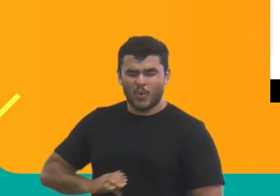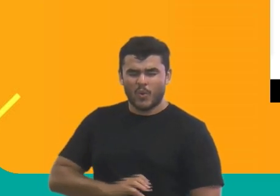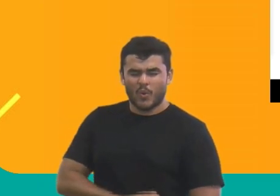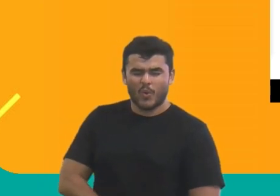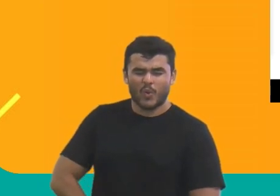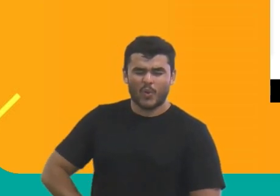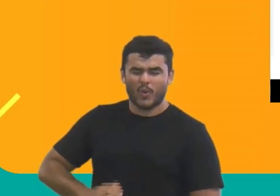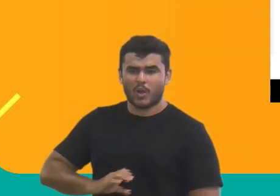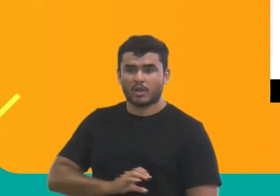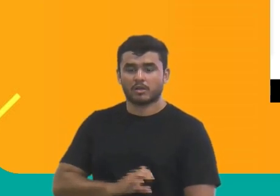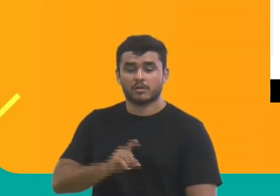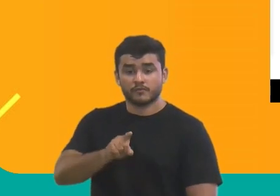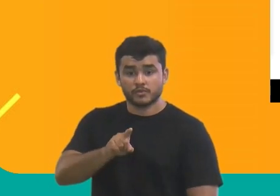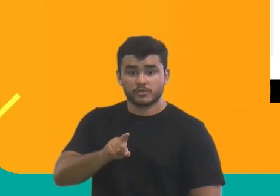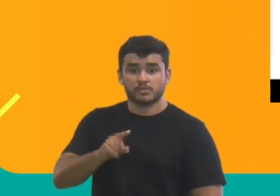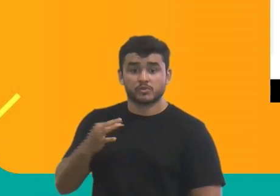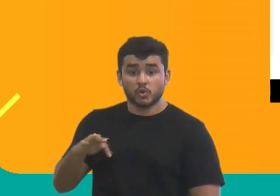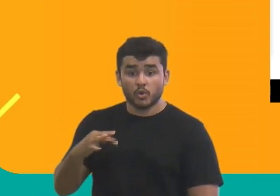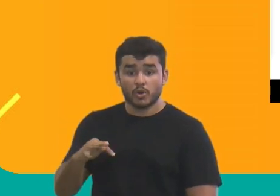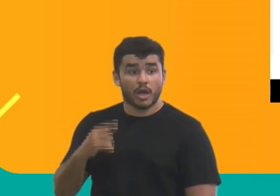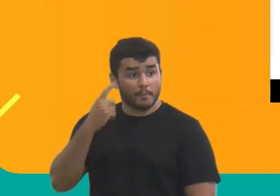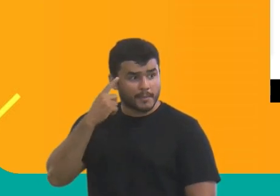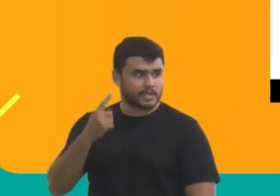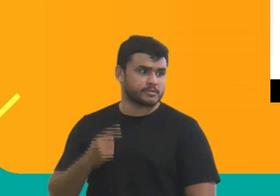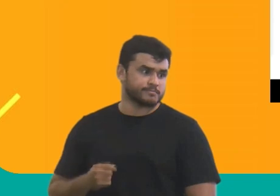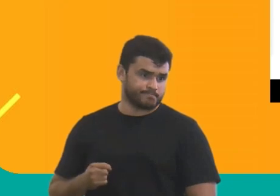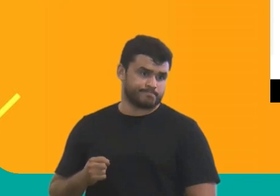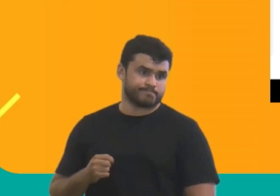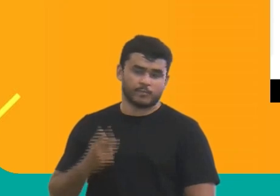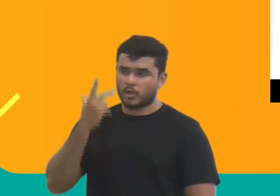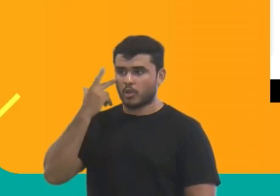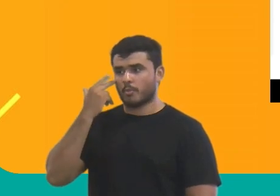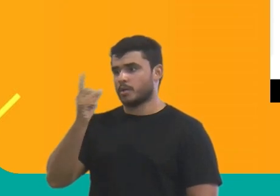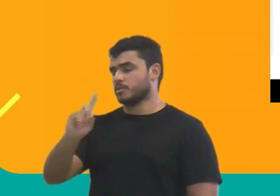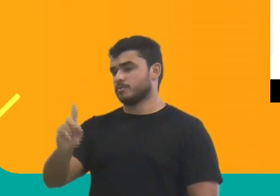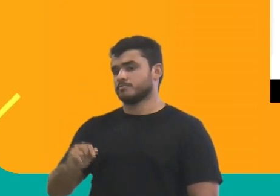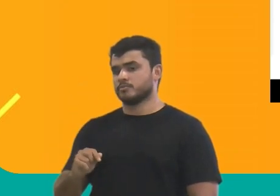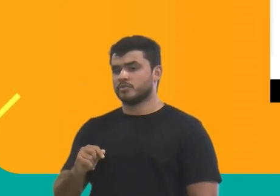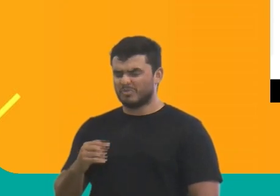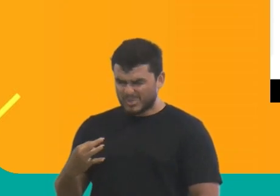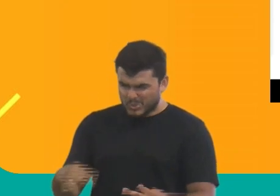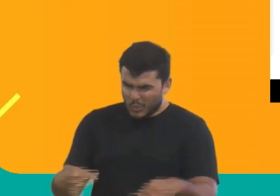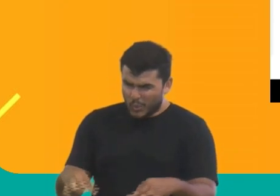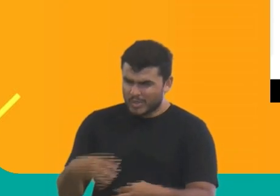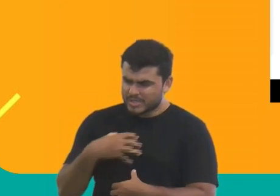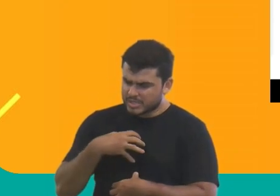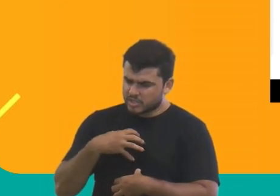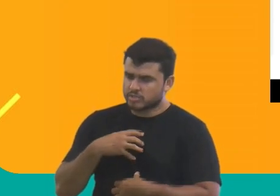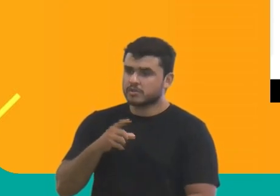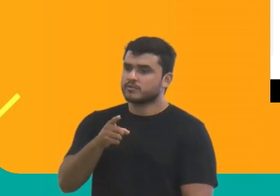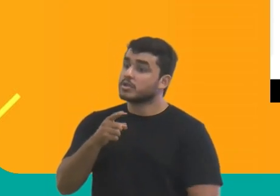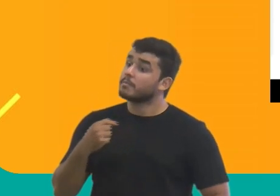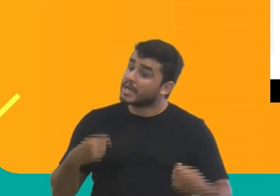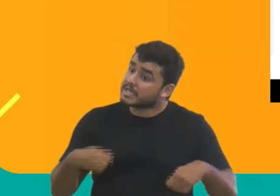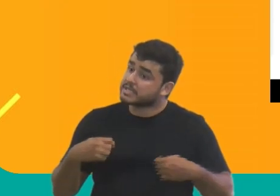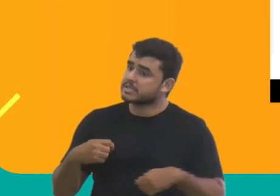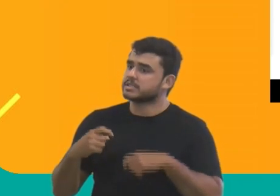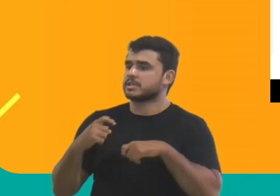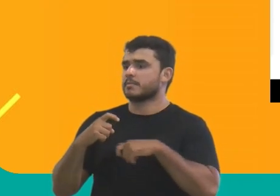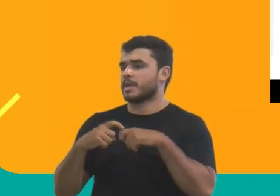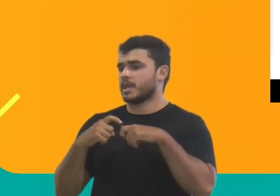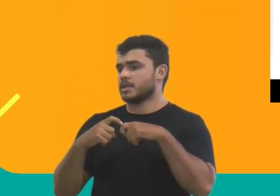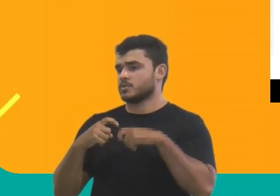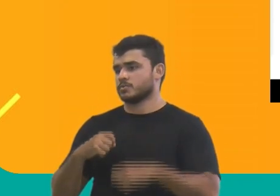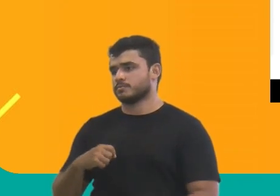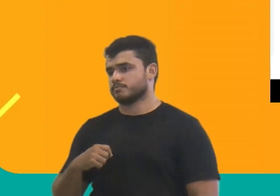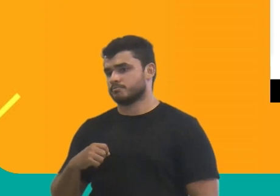dor. Mas é normal. Não é. Dor não é normal. E se ela incapacita a sua vivência, a